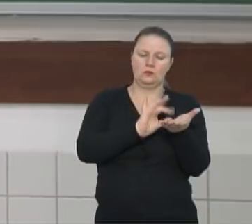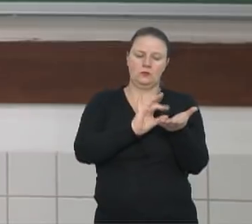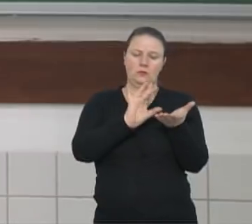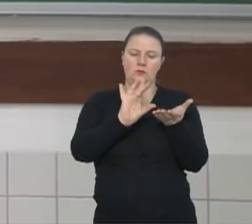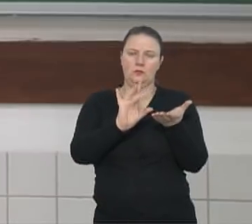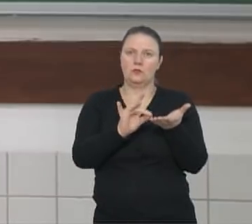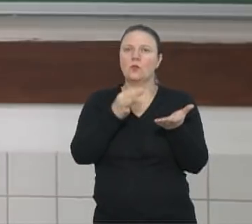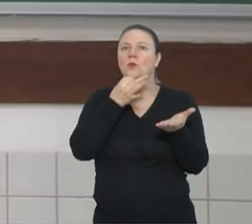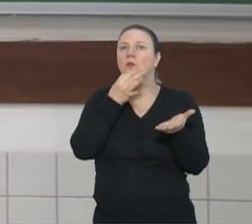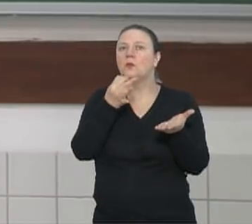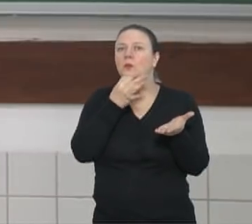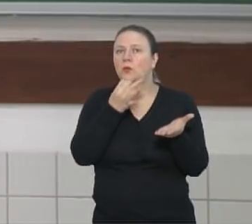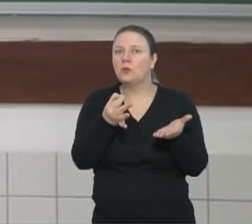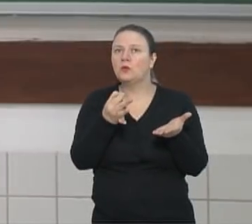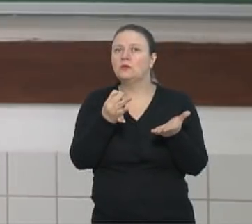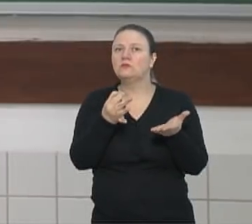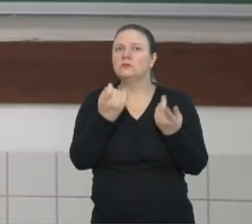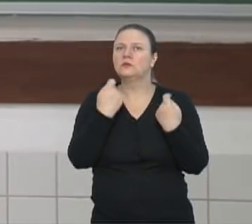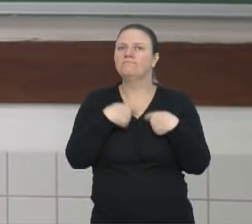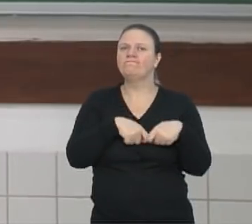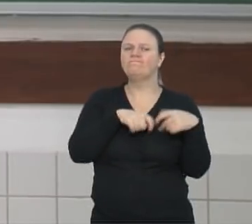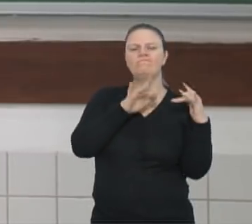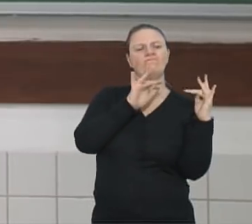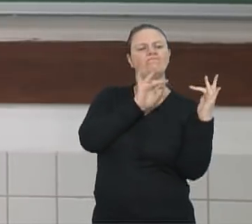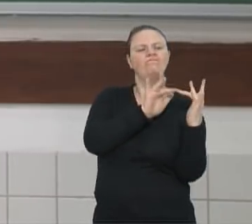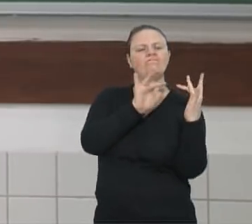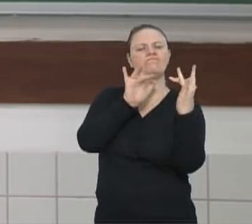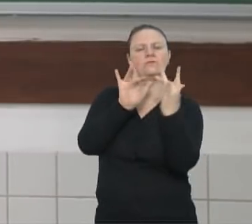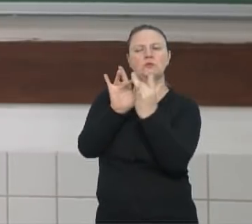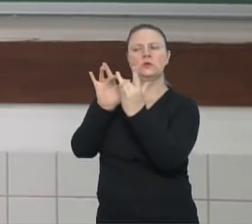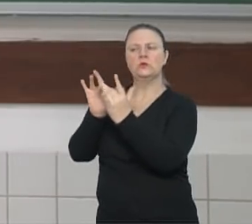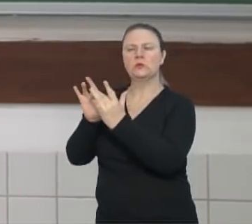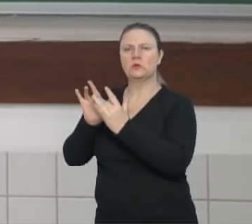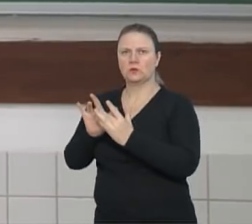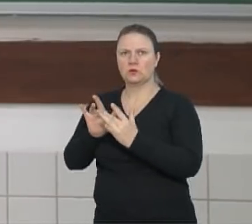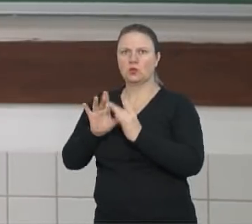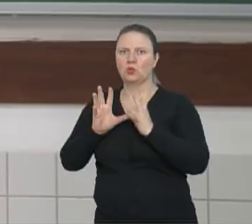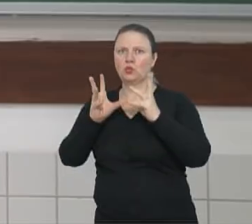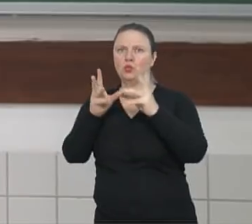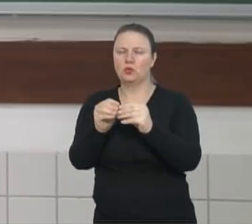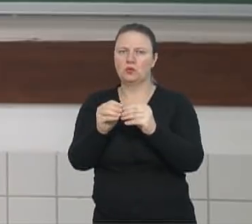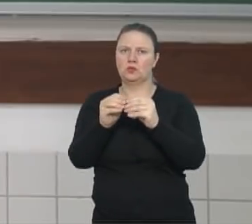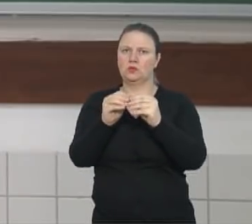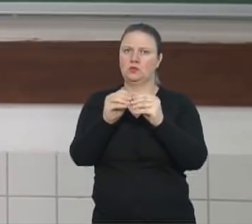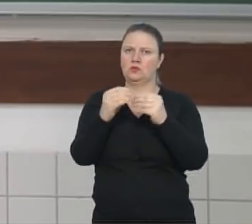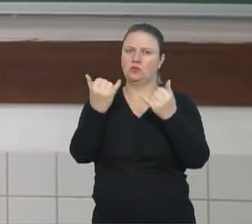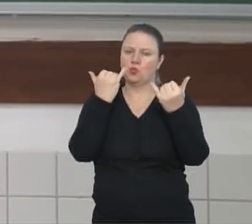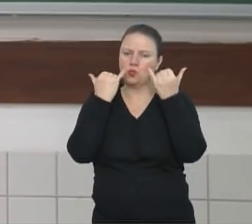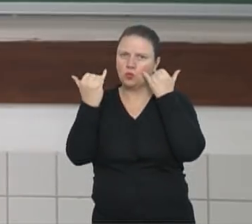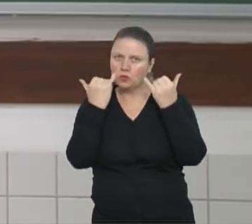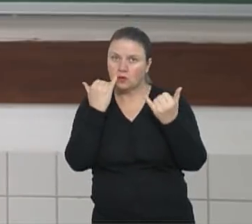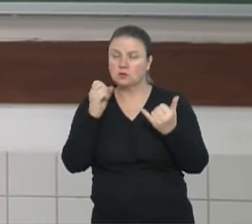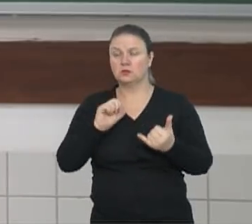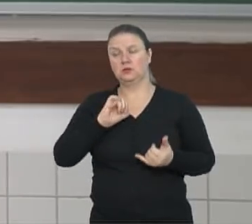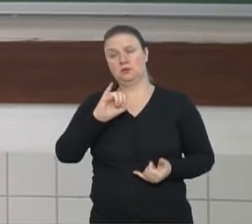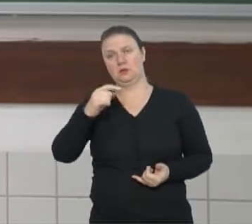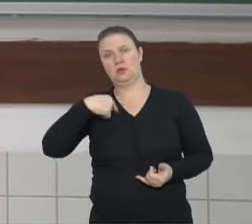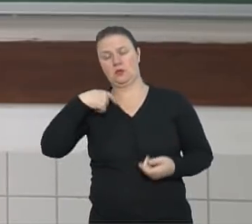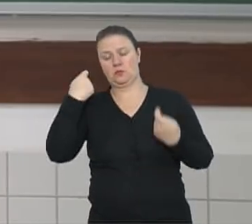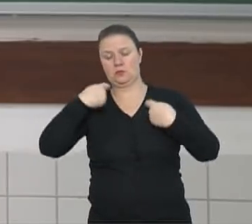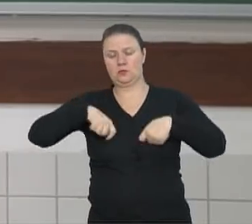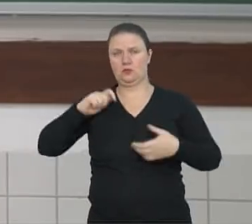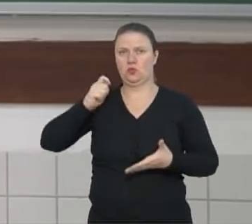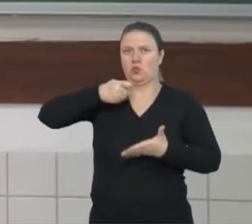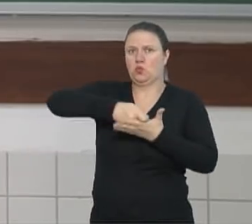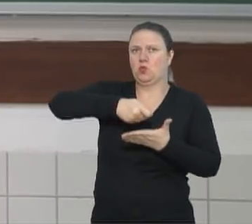opinião, estar sintonizado com o que nós vamos falar, né? Porque para eu defender alguma coisa, eu tenho que